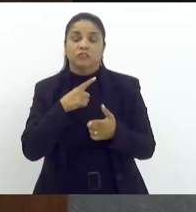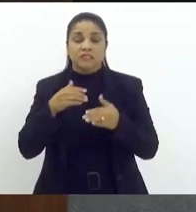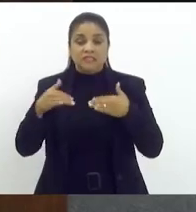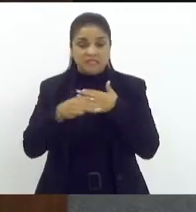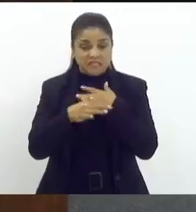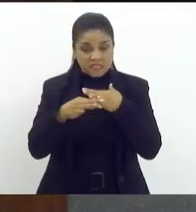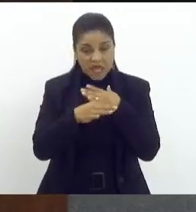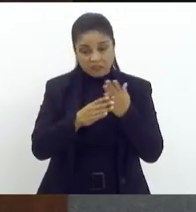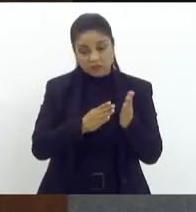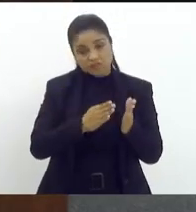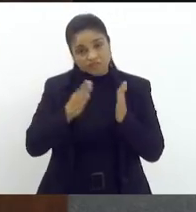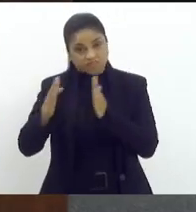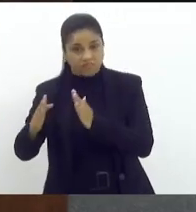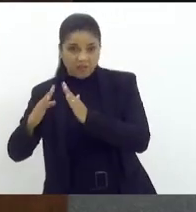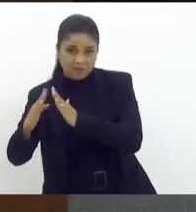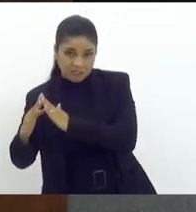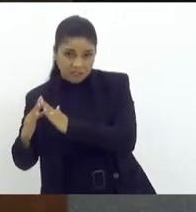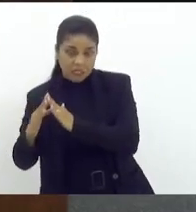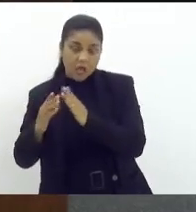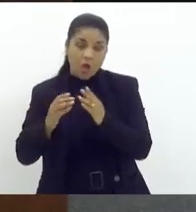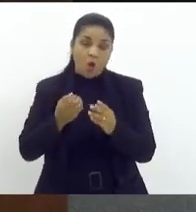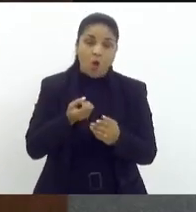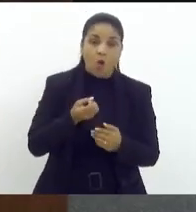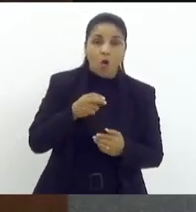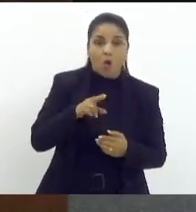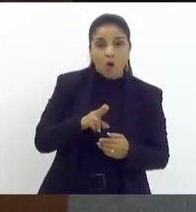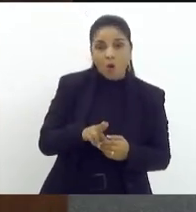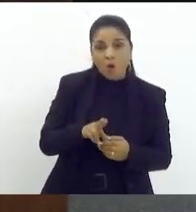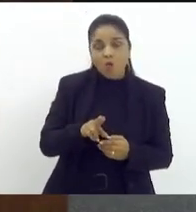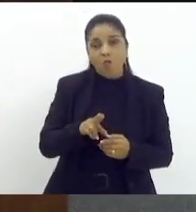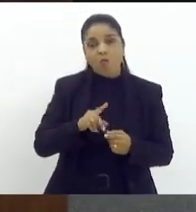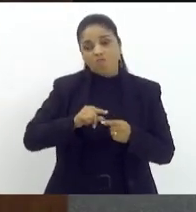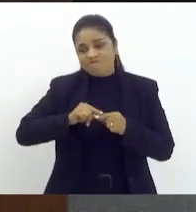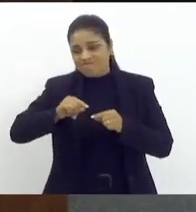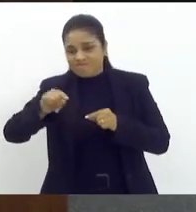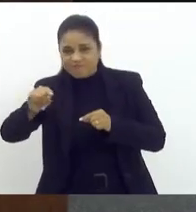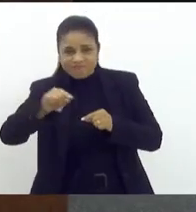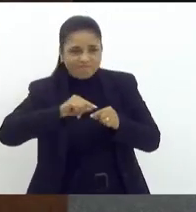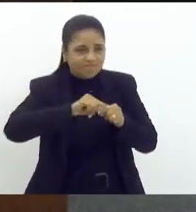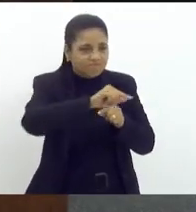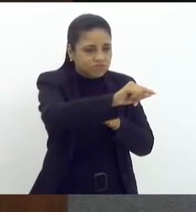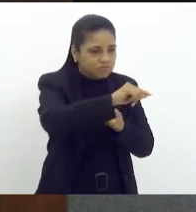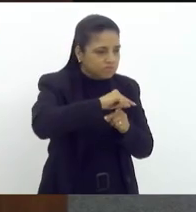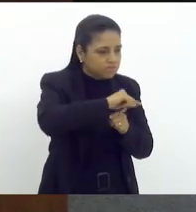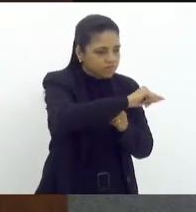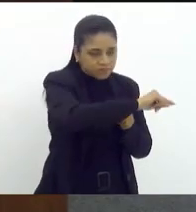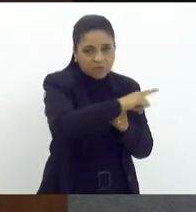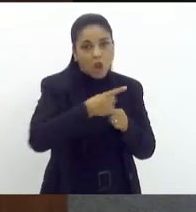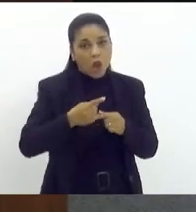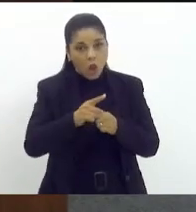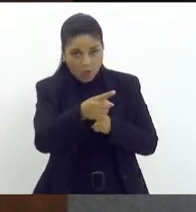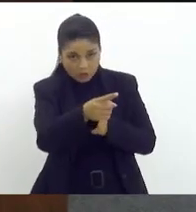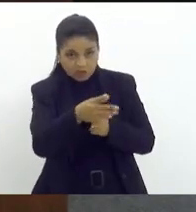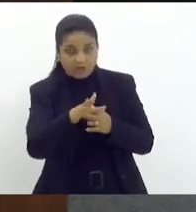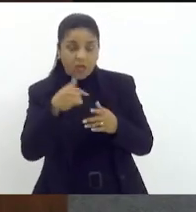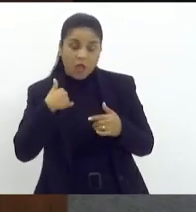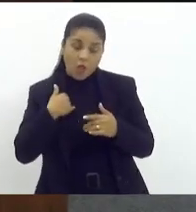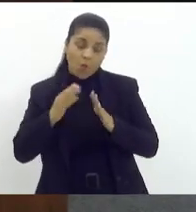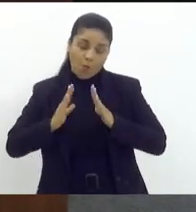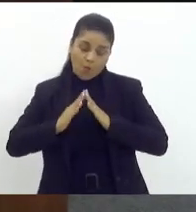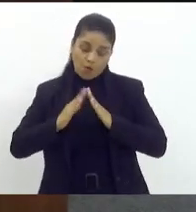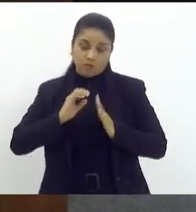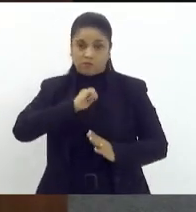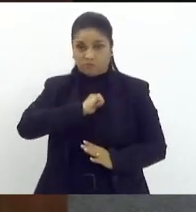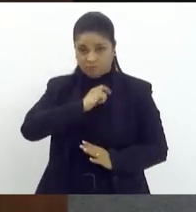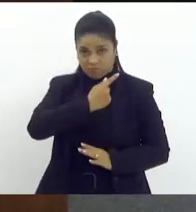não só vizinhas as nossas mas é esse deslocamento existe eu mesmo né sou morador de São